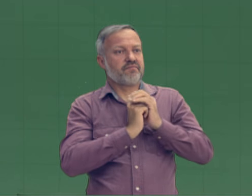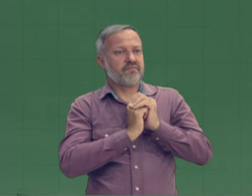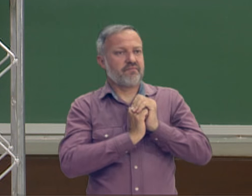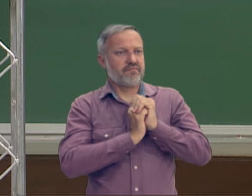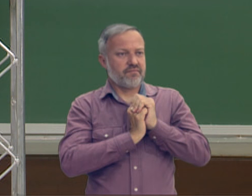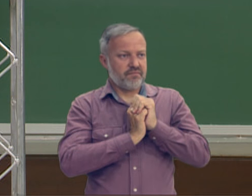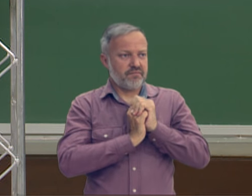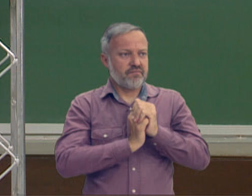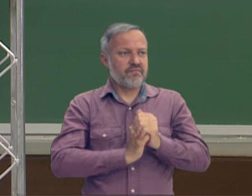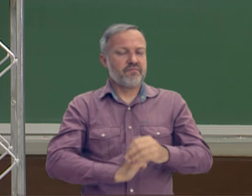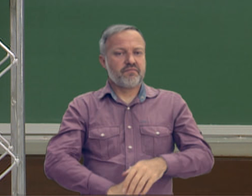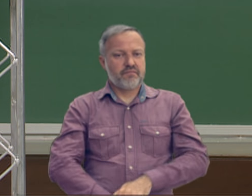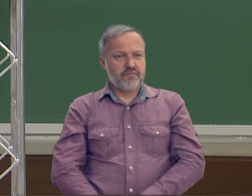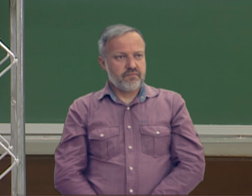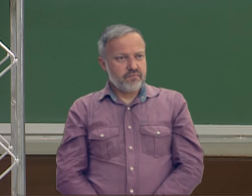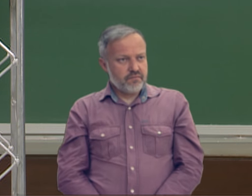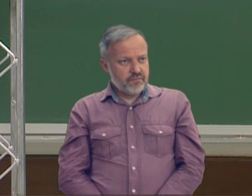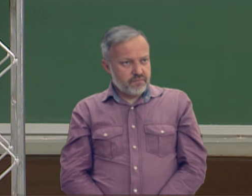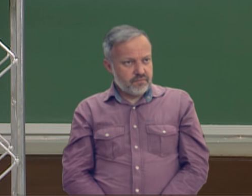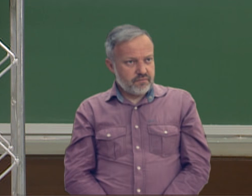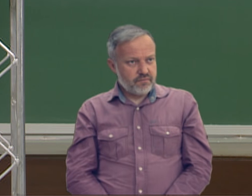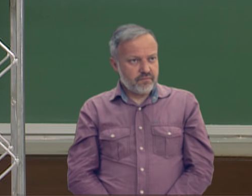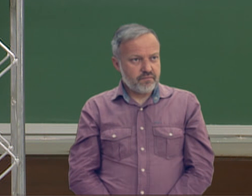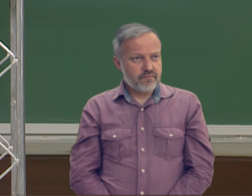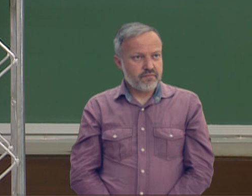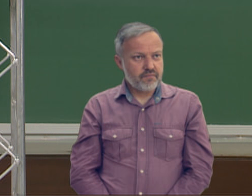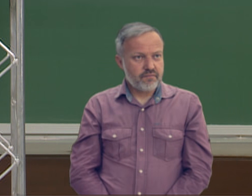respondeu a letra A, respondeu certinho.